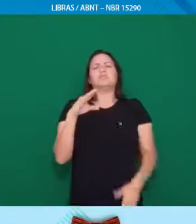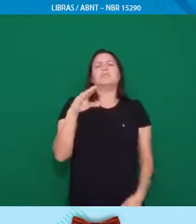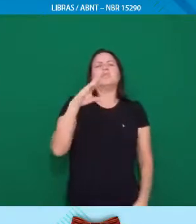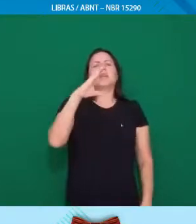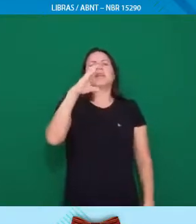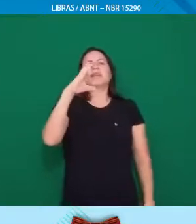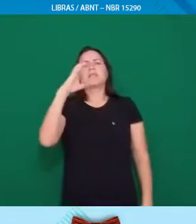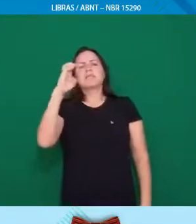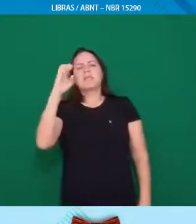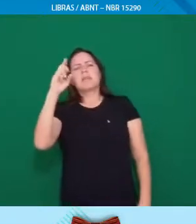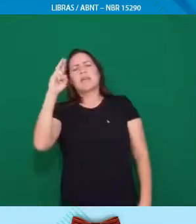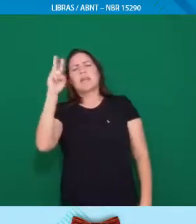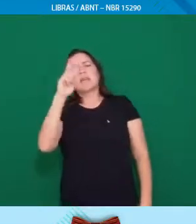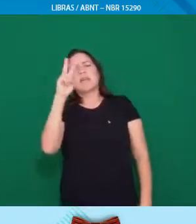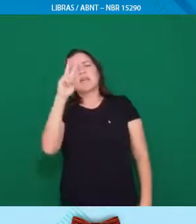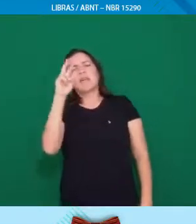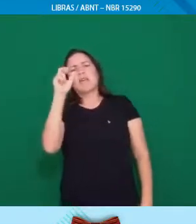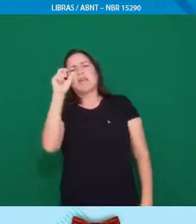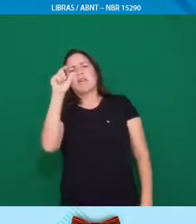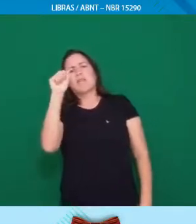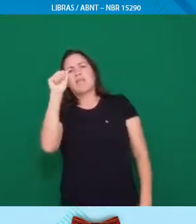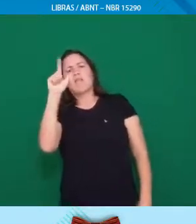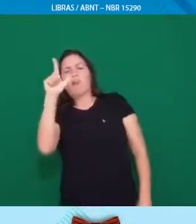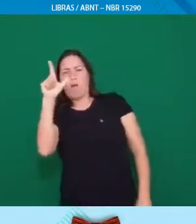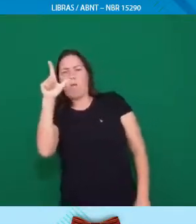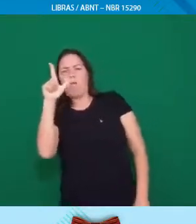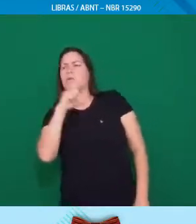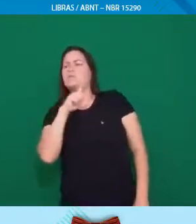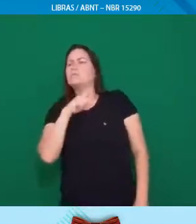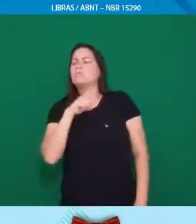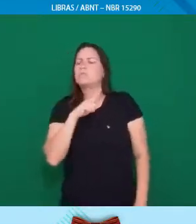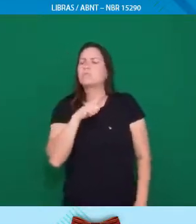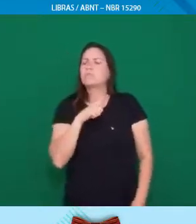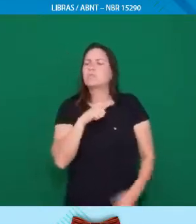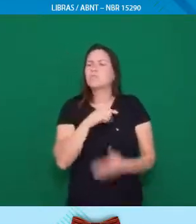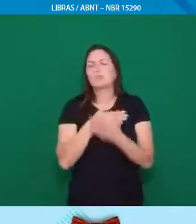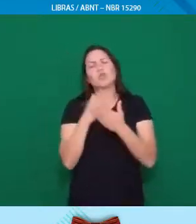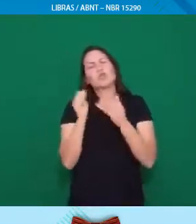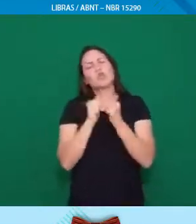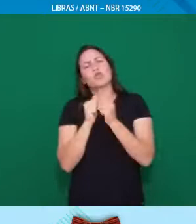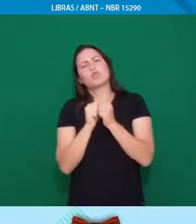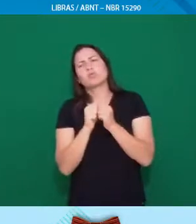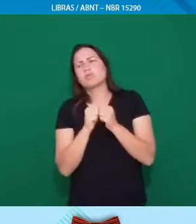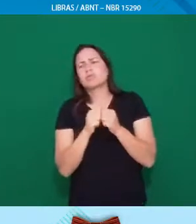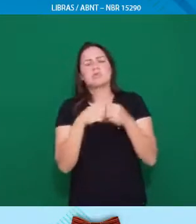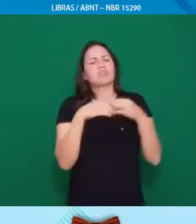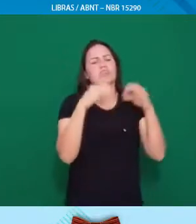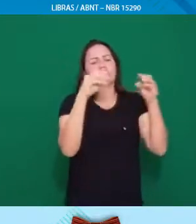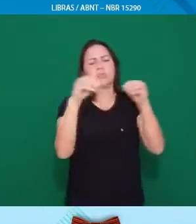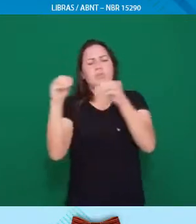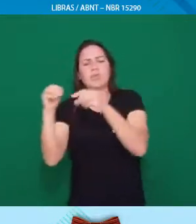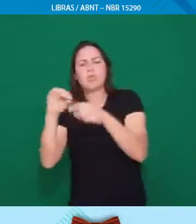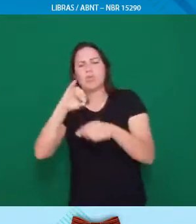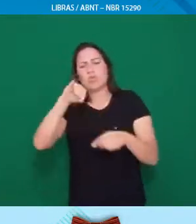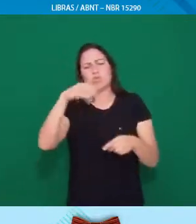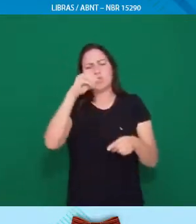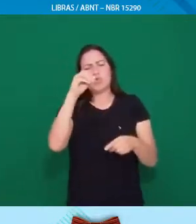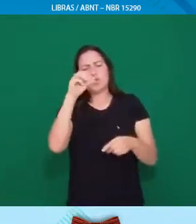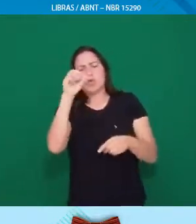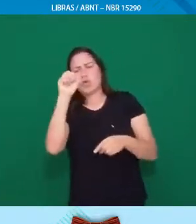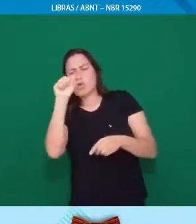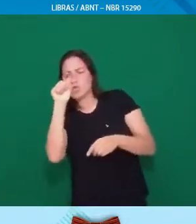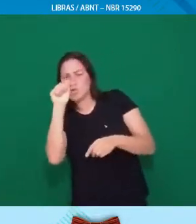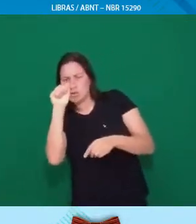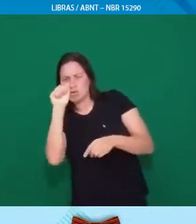serval ainda aqui em Campos Novos a gente fez um negócio com a ceval entregavam no soja para eles